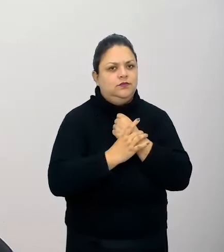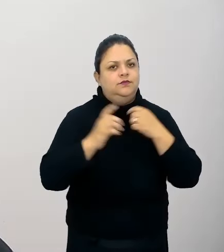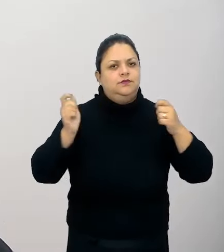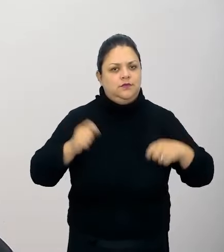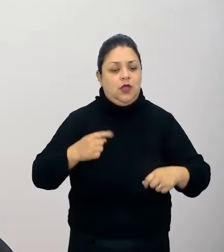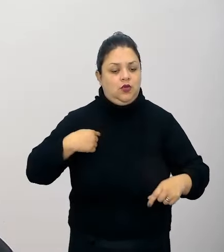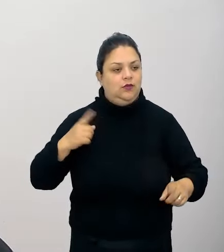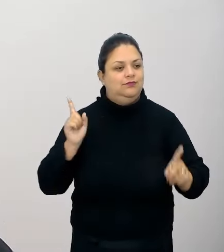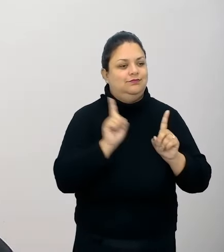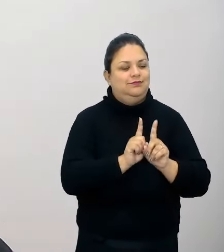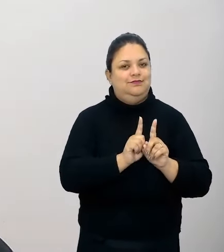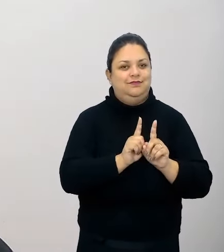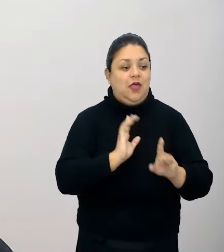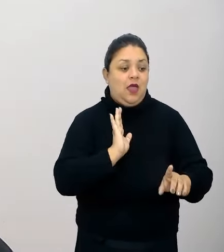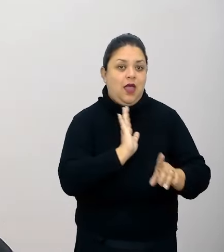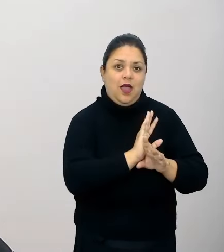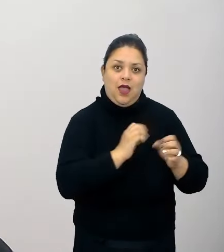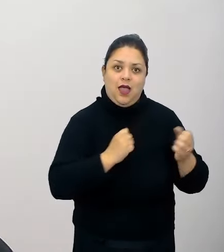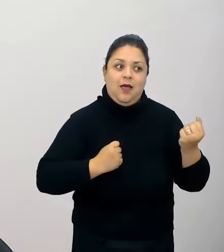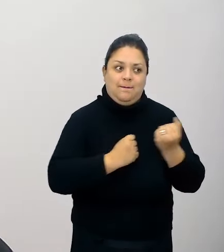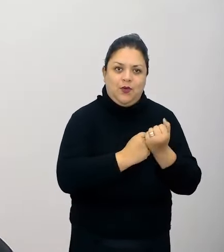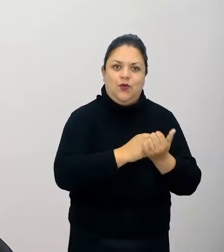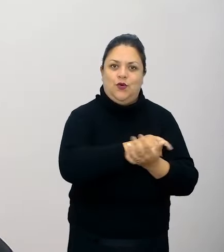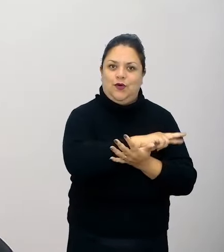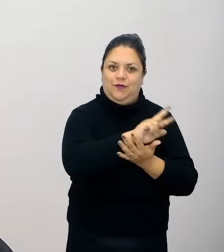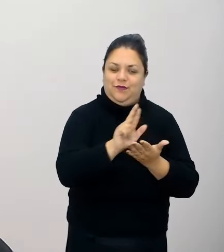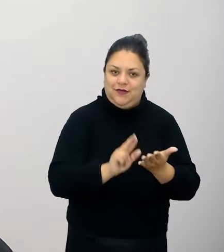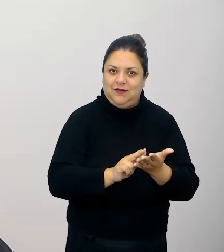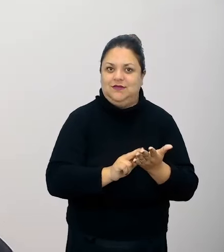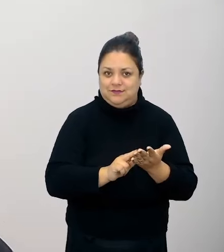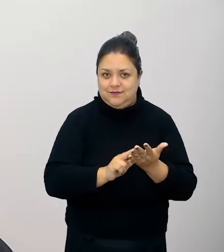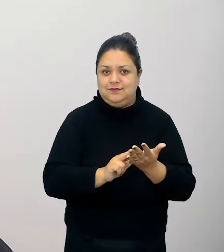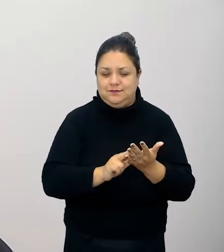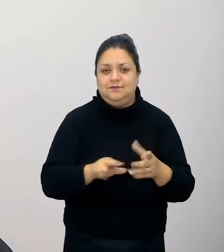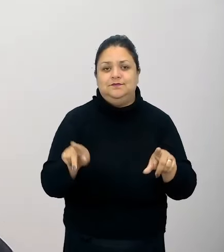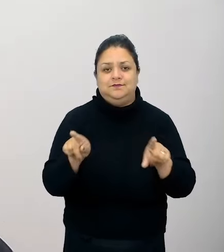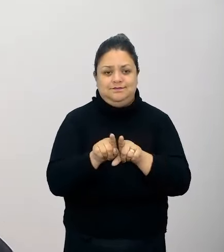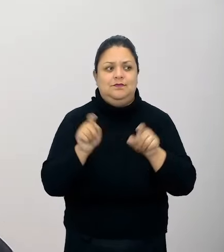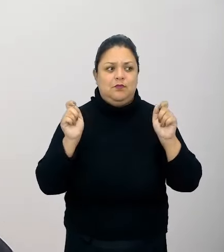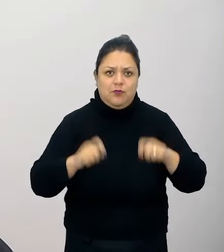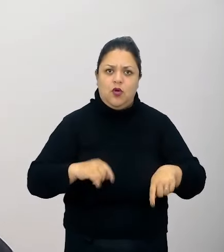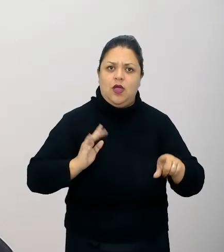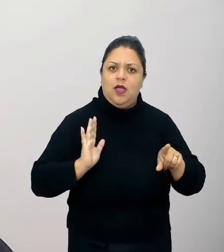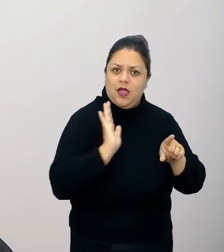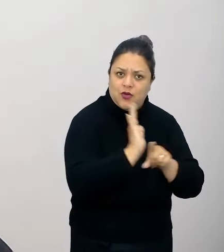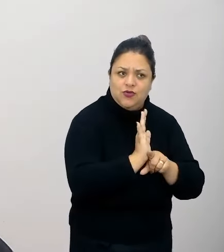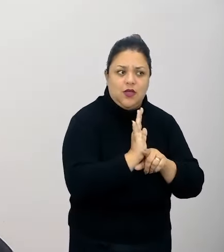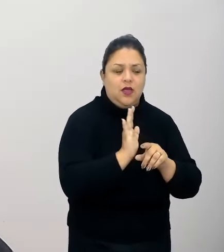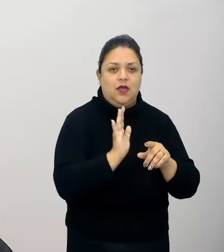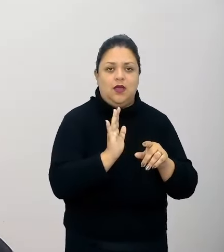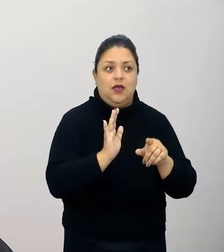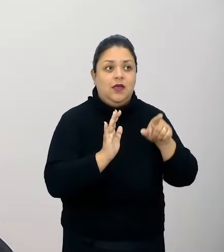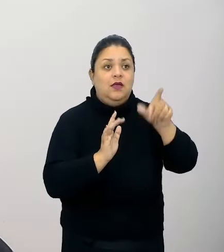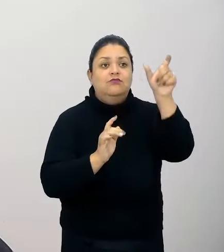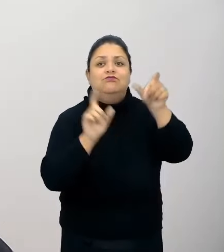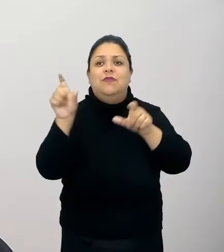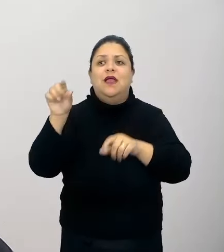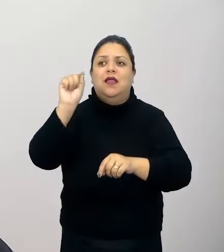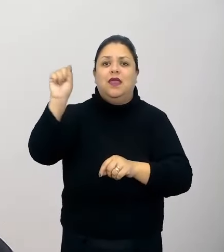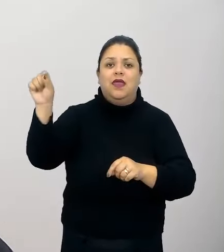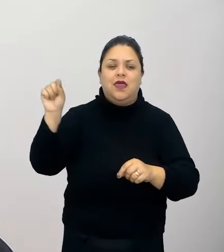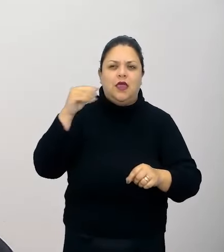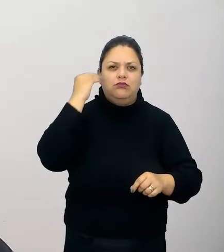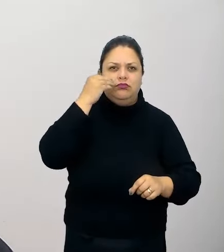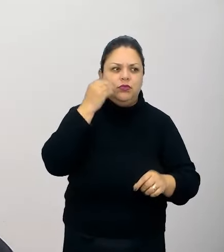ali que possa dar as orientações, que possa ajudar, que possa entrar em contato com quem conheça. E